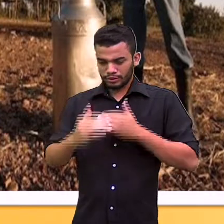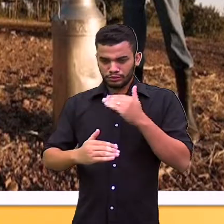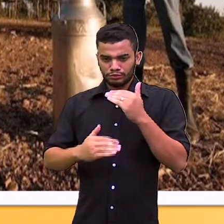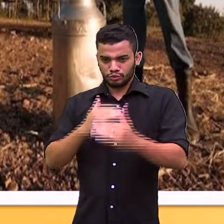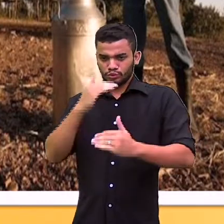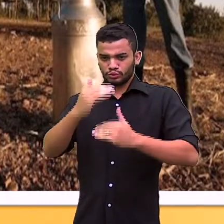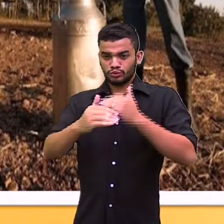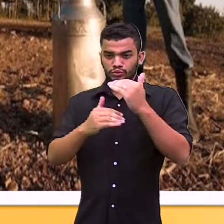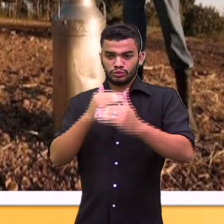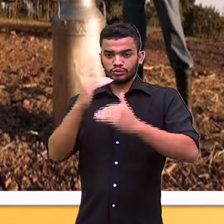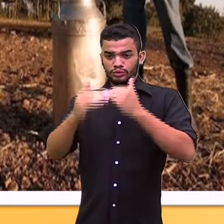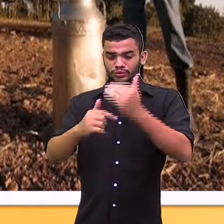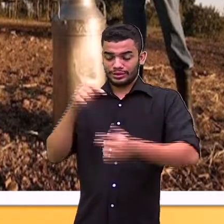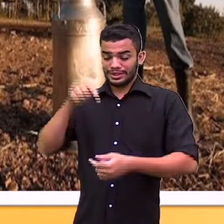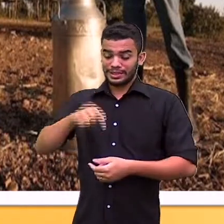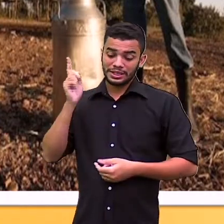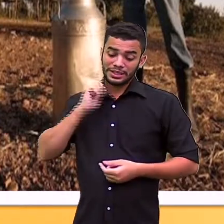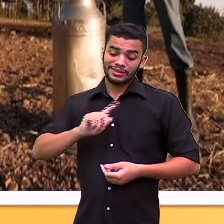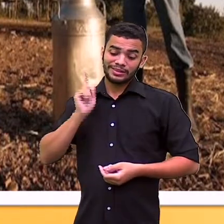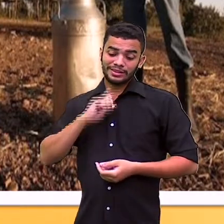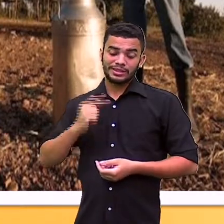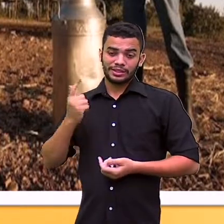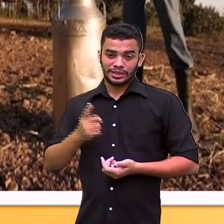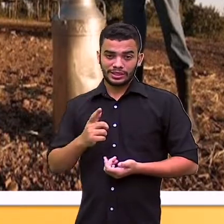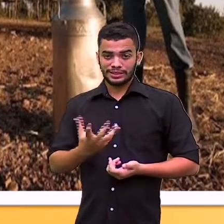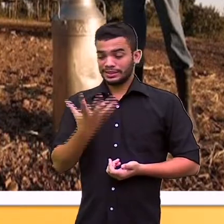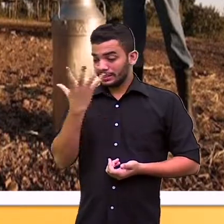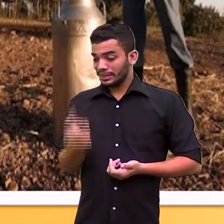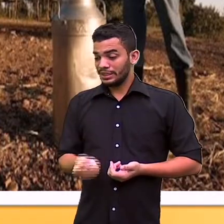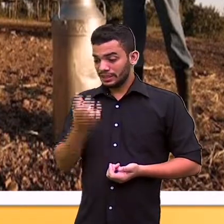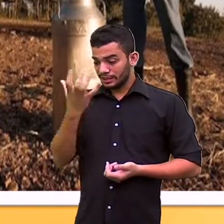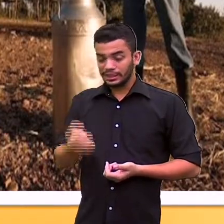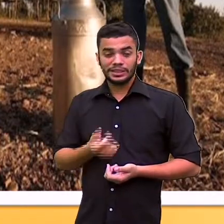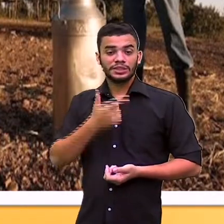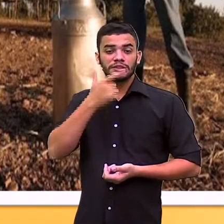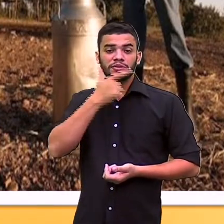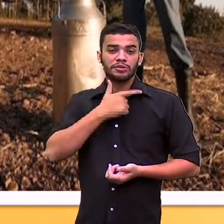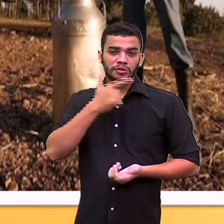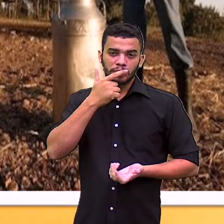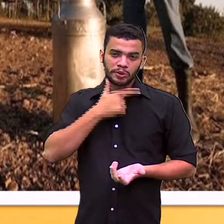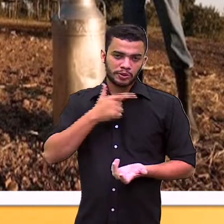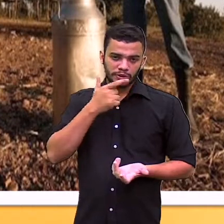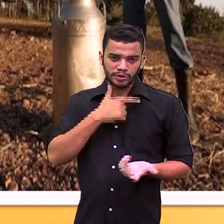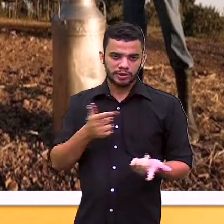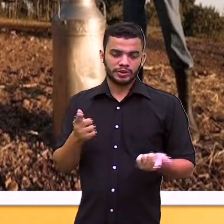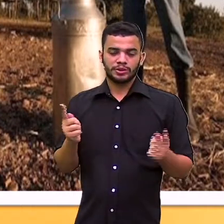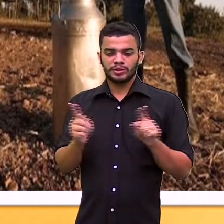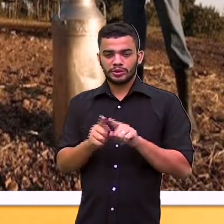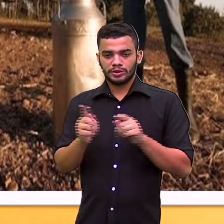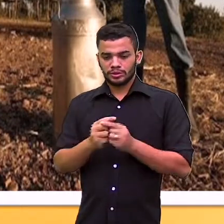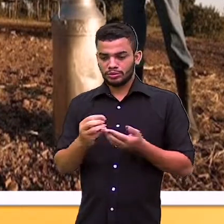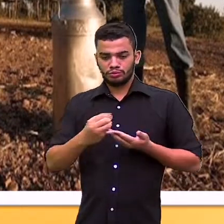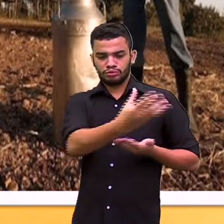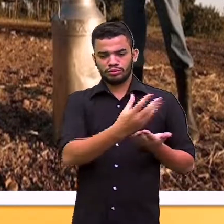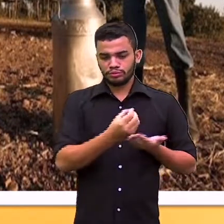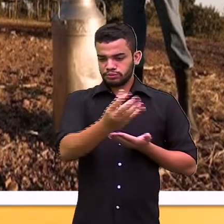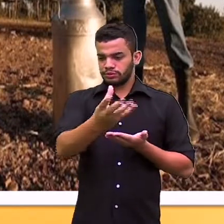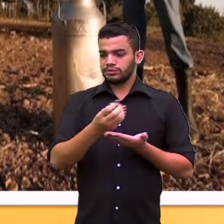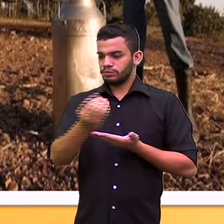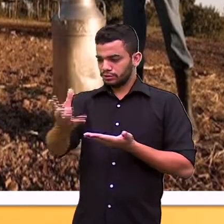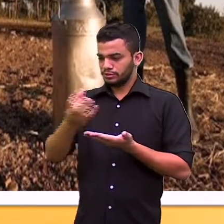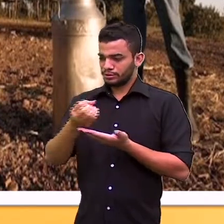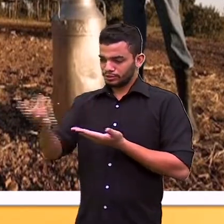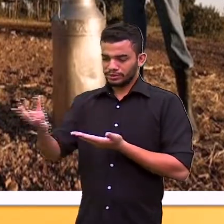principal fornecedora de leite, de queijo e de leite, que temos